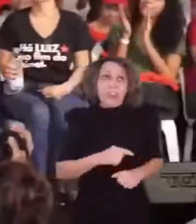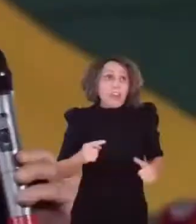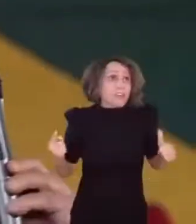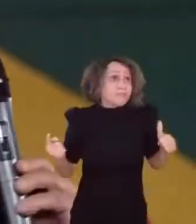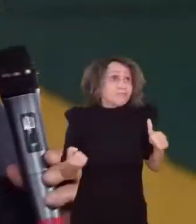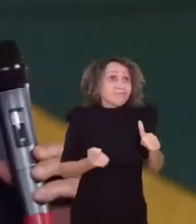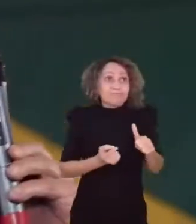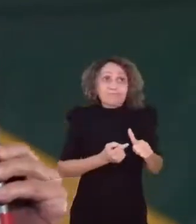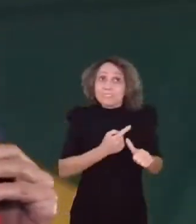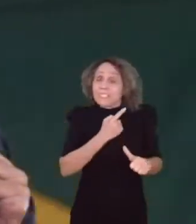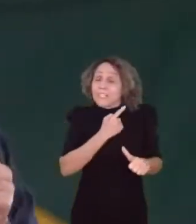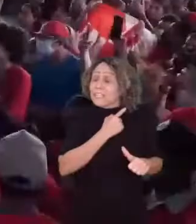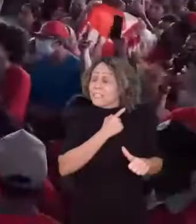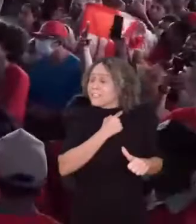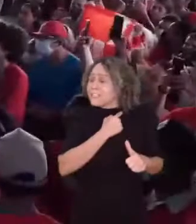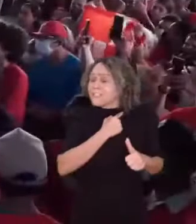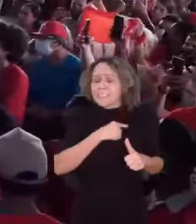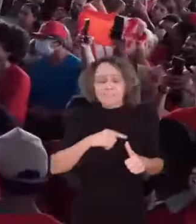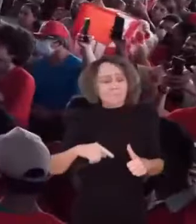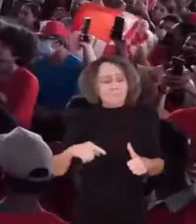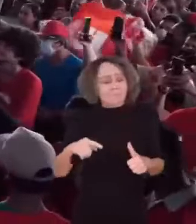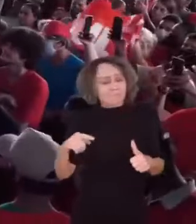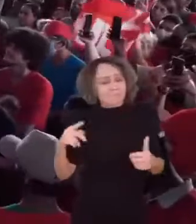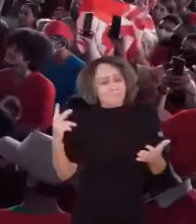então, para vocês.